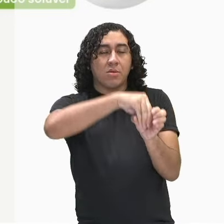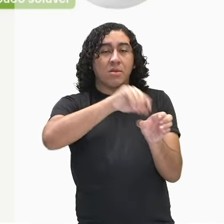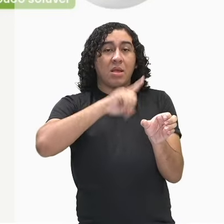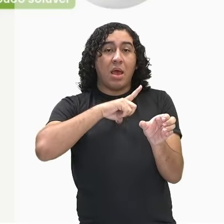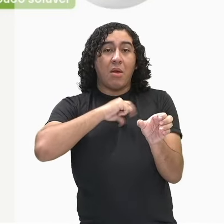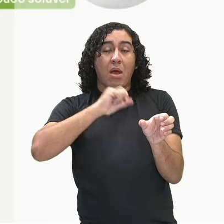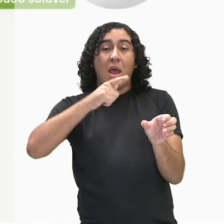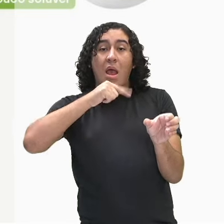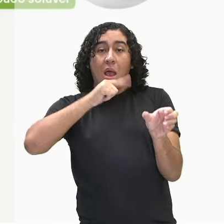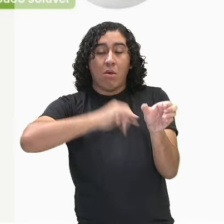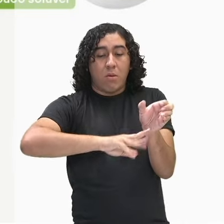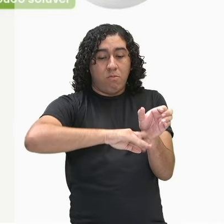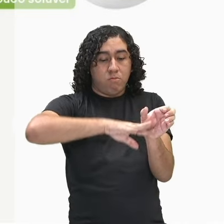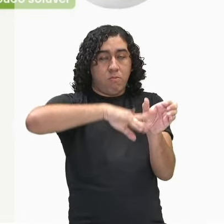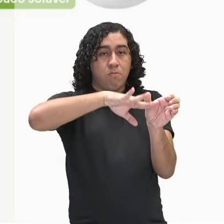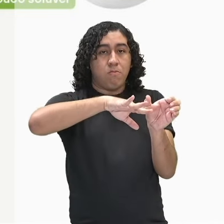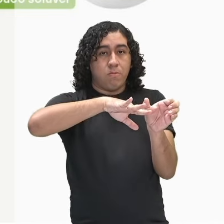que a água,